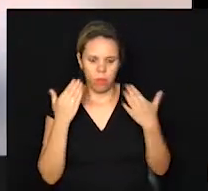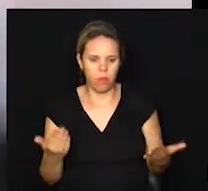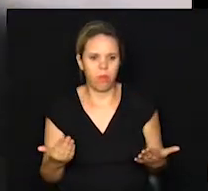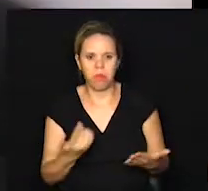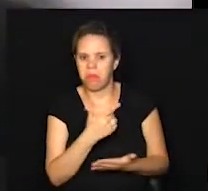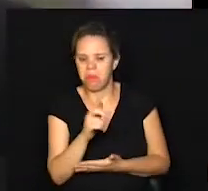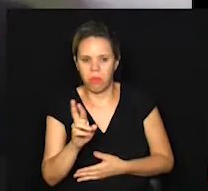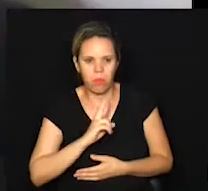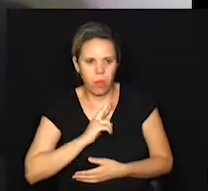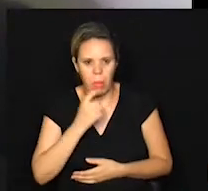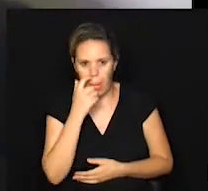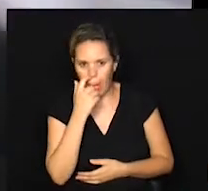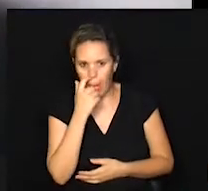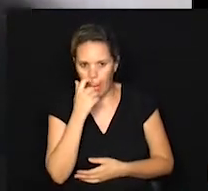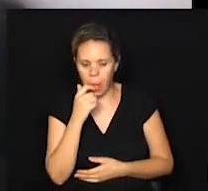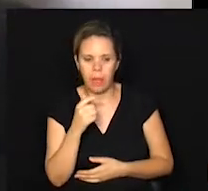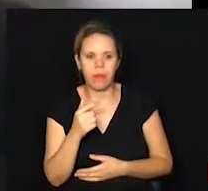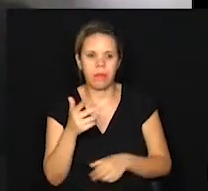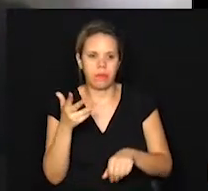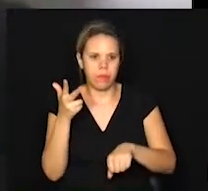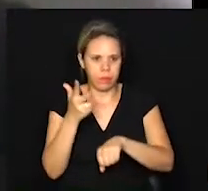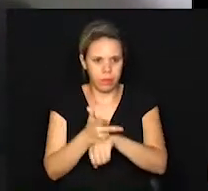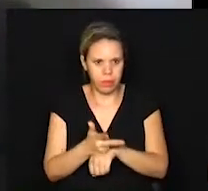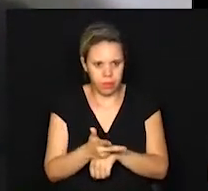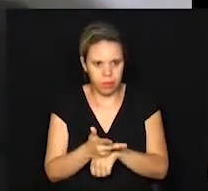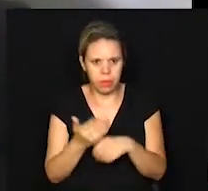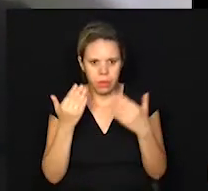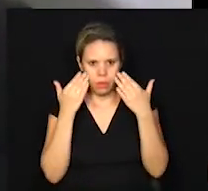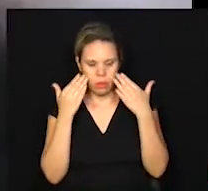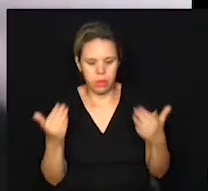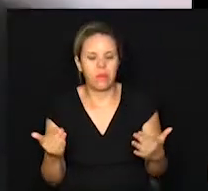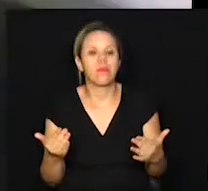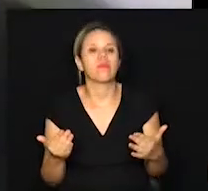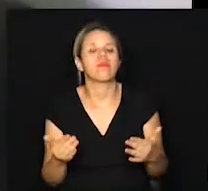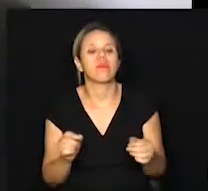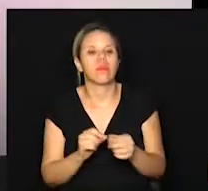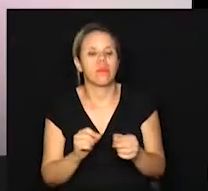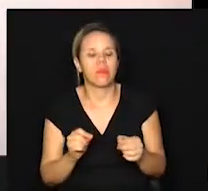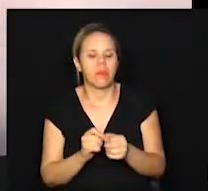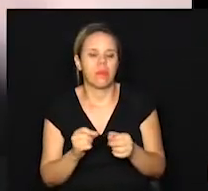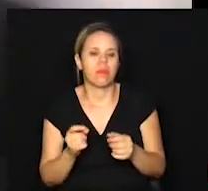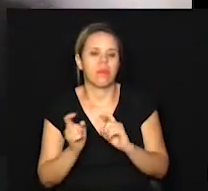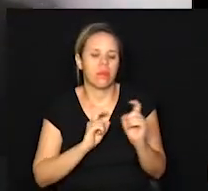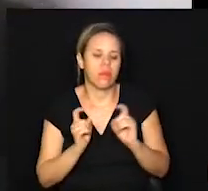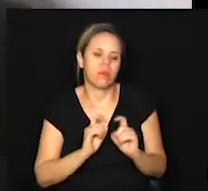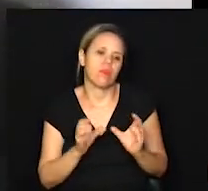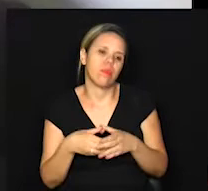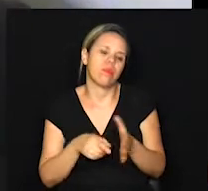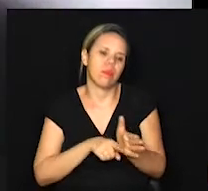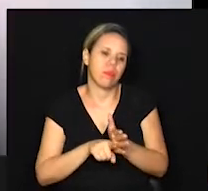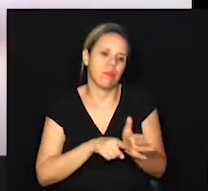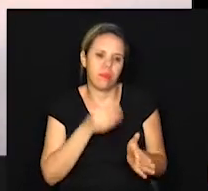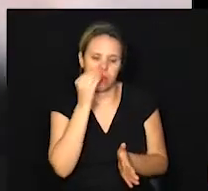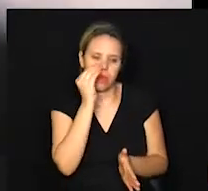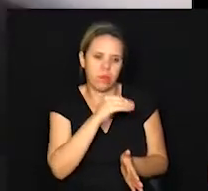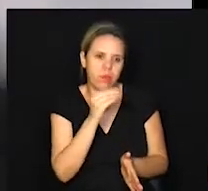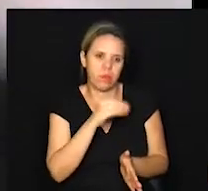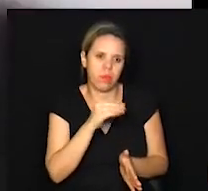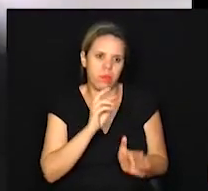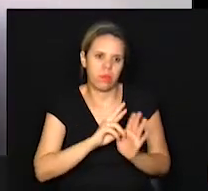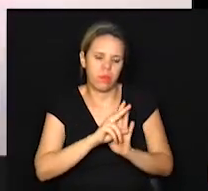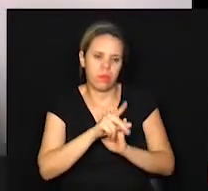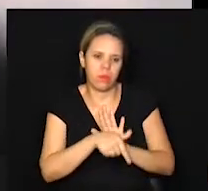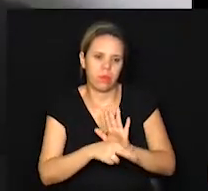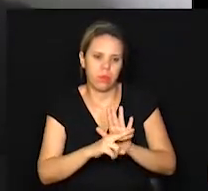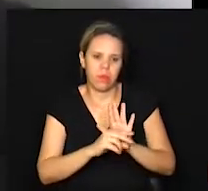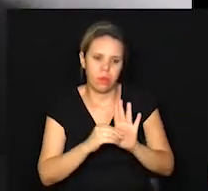resposta, inclusive para acessar o vídeo do que foi essa oitiva, que foi negado, diante da falta de resposta dos vários requerimentos